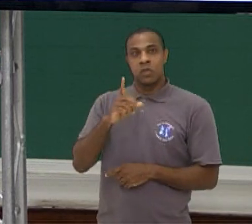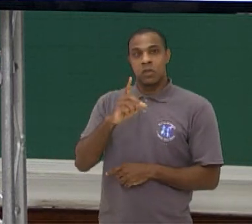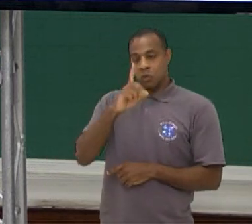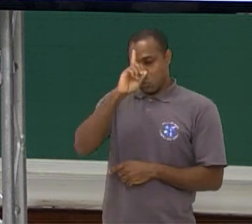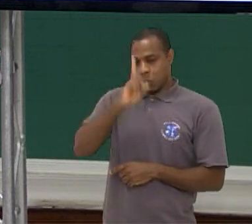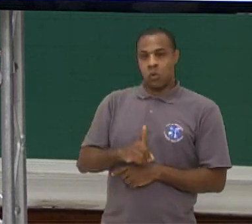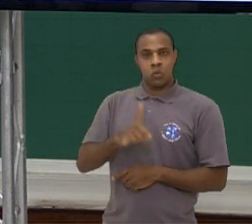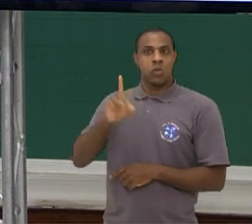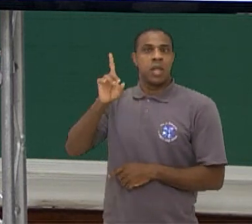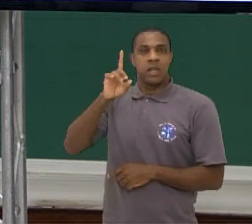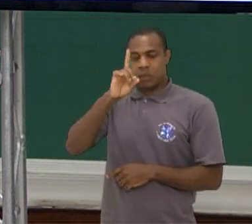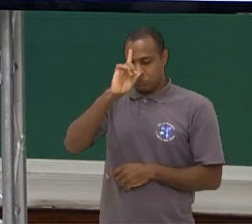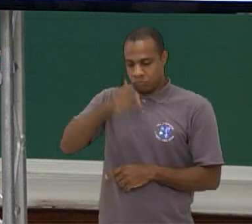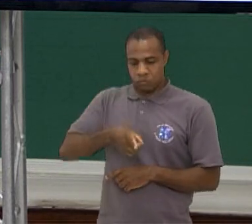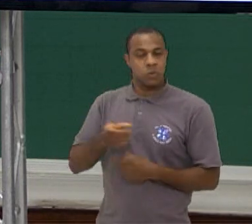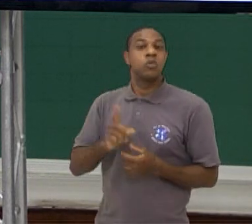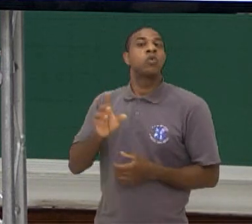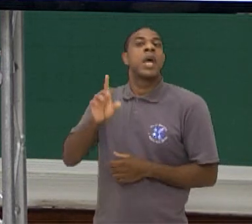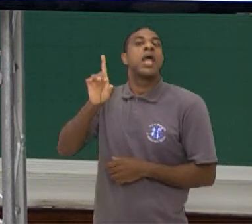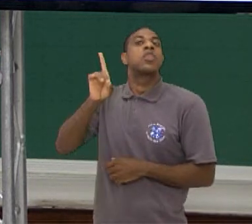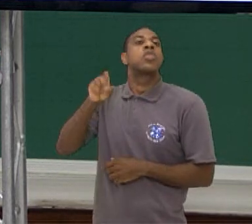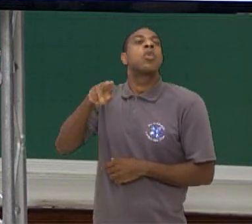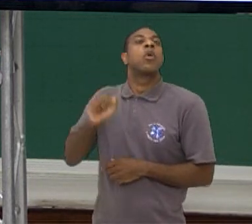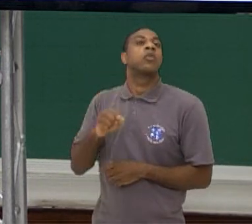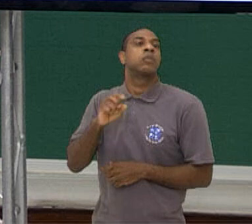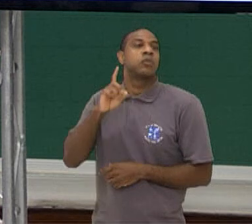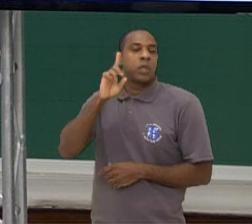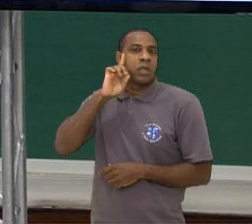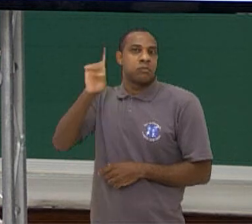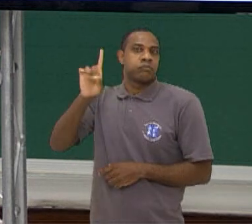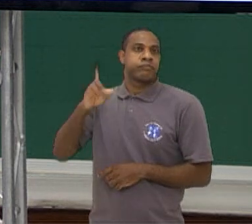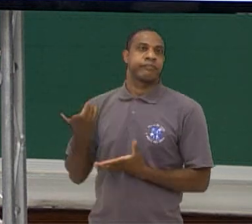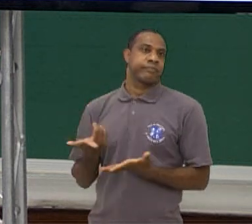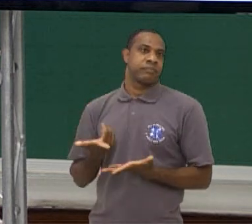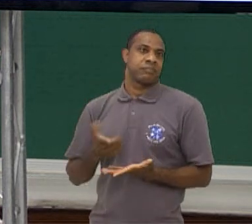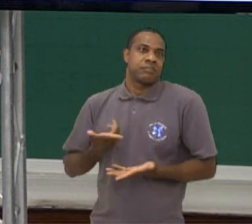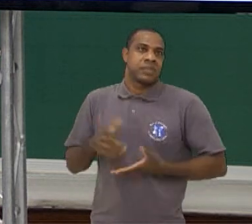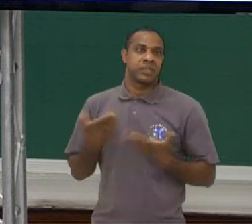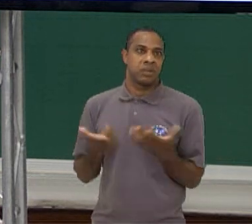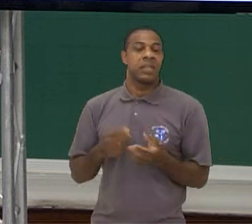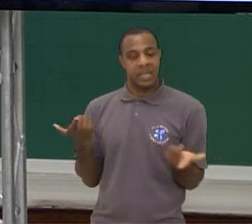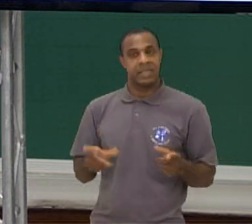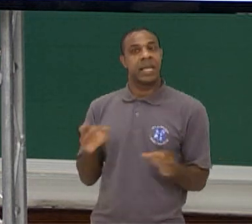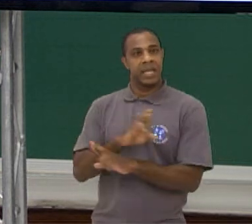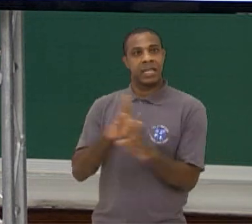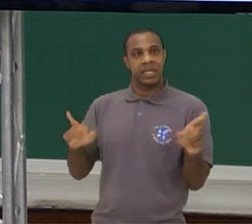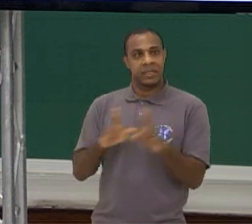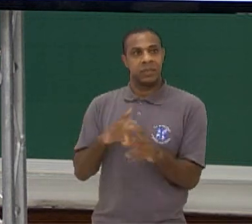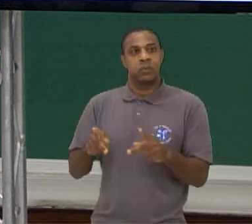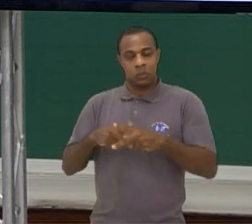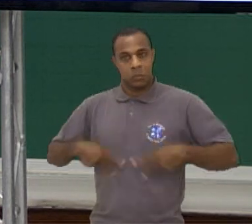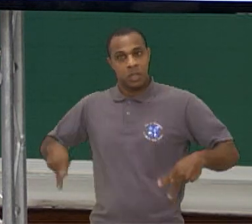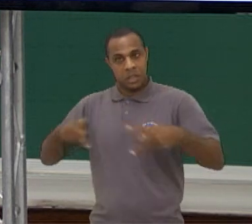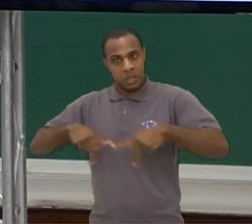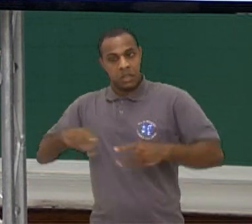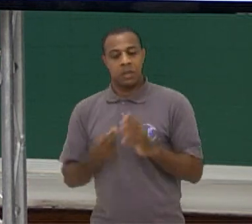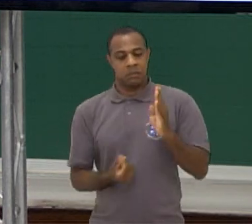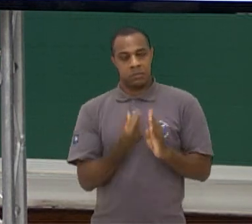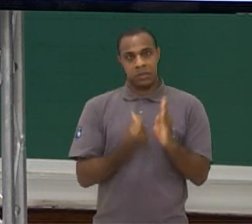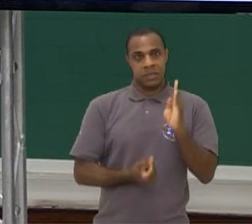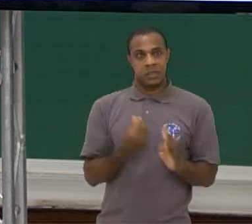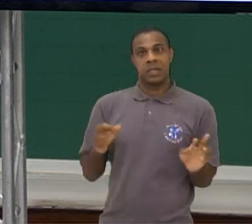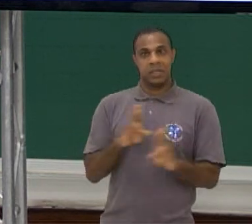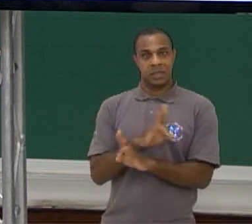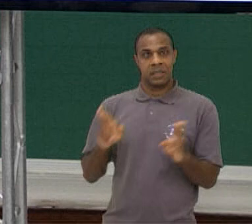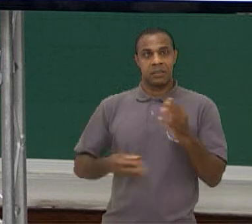força de trabalho. E essa é a troca que existe, essa é a relação entre o proletariado, palavras que a gente já escreveu, e a burguesia.